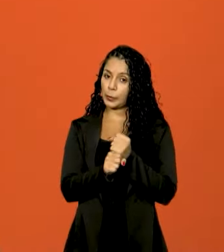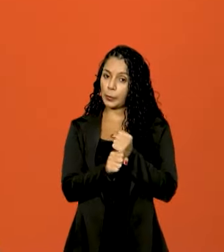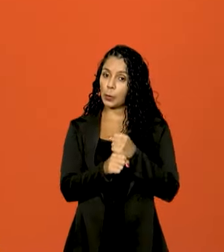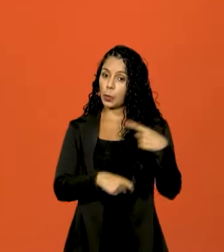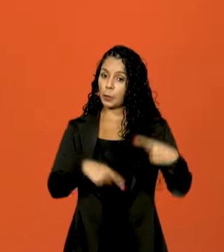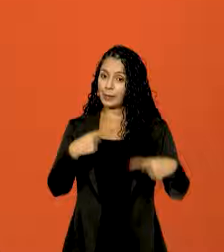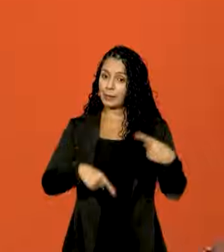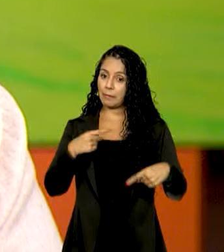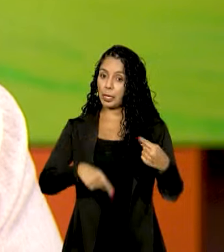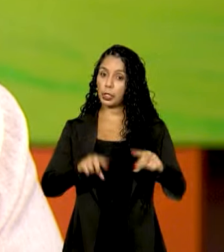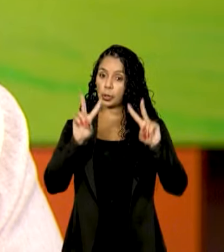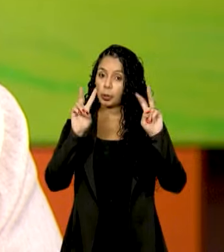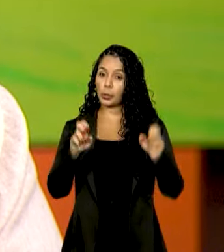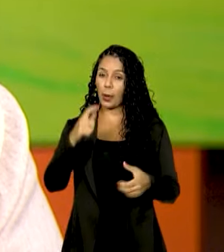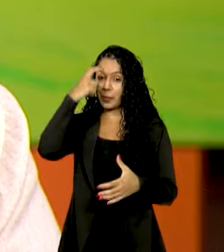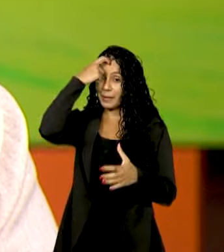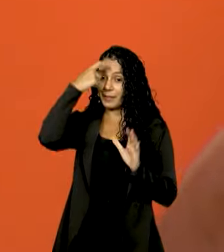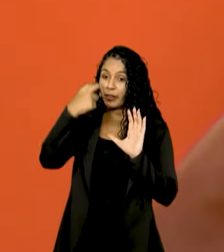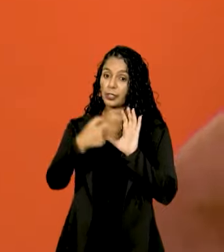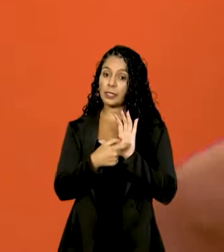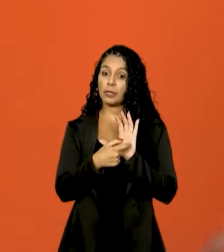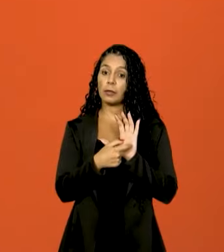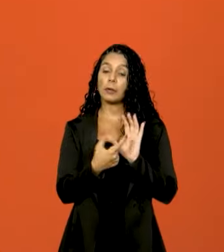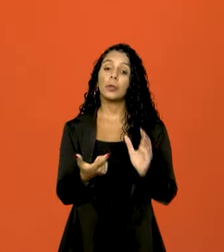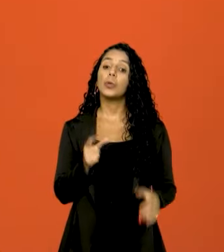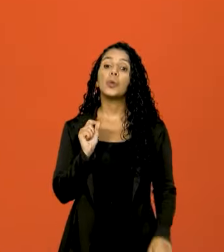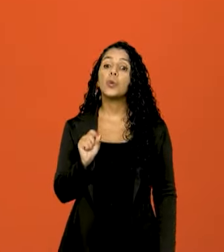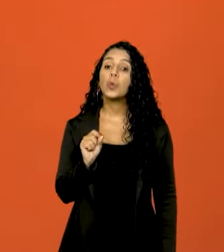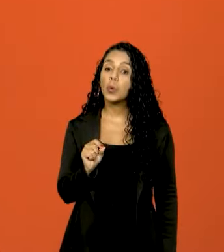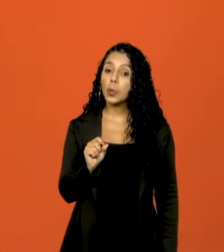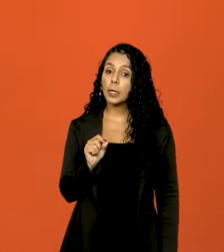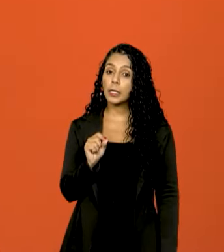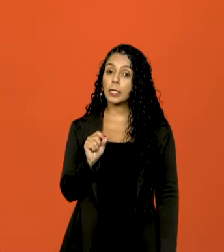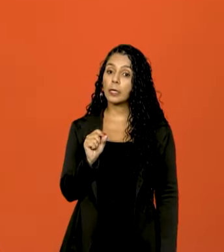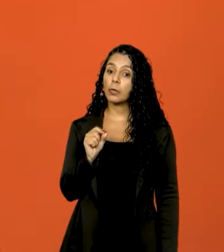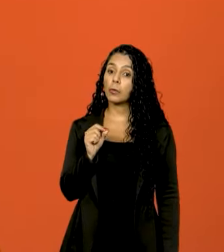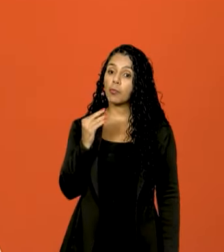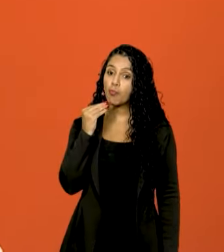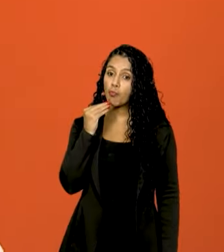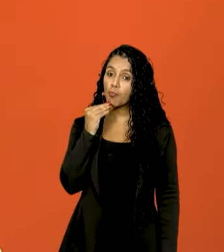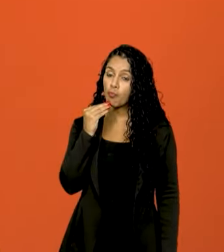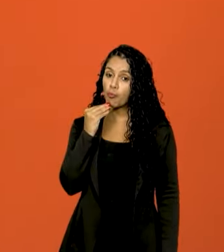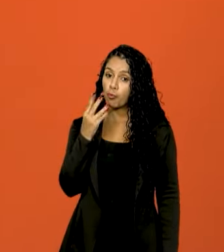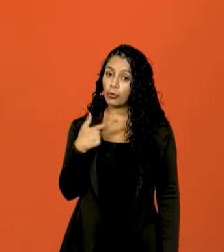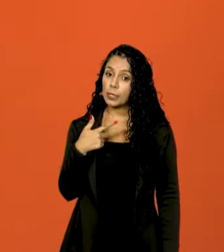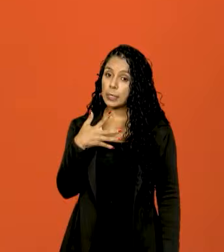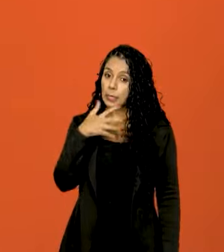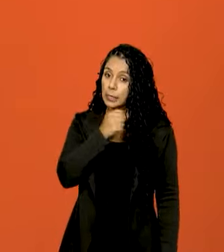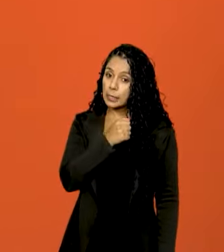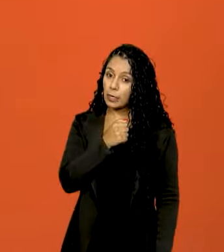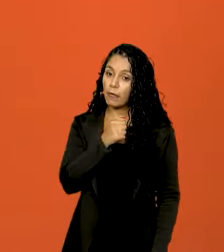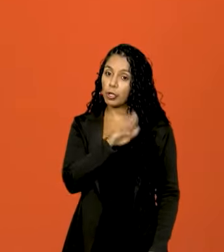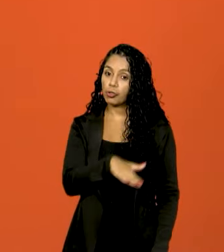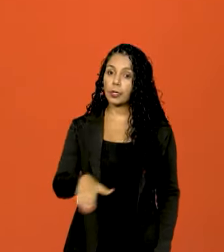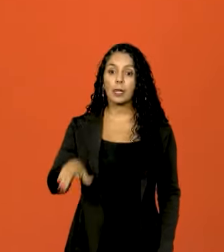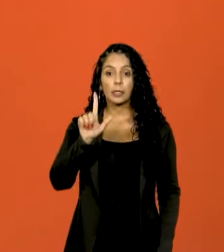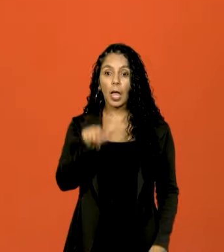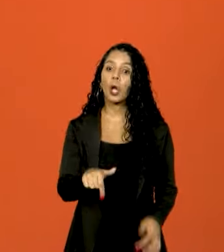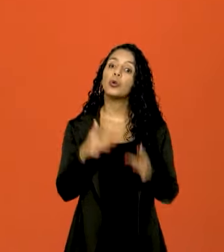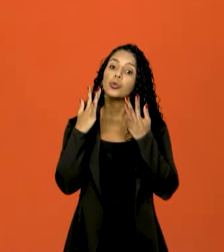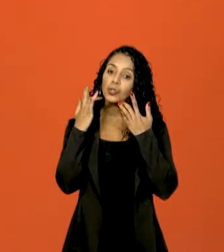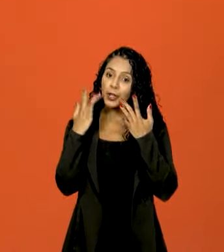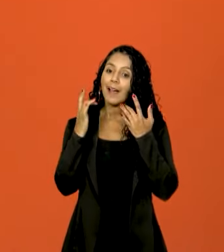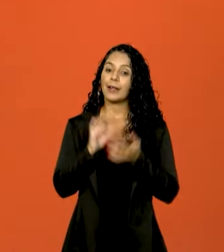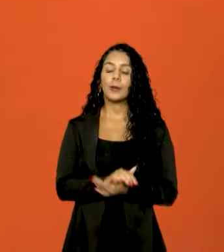debate muito grande sobre essa coisa da inteligência artificial, de que o que poderia salvar muito as crianças é o teatro. Claro! Porque